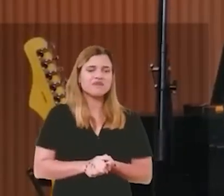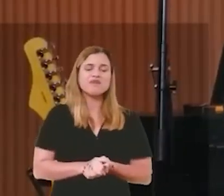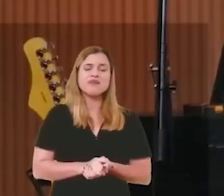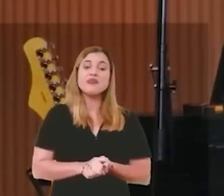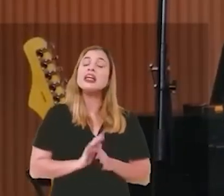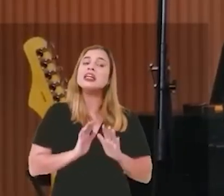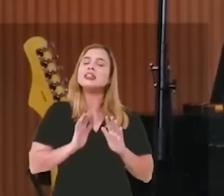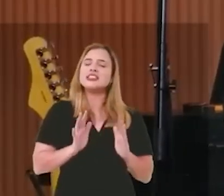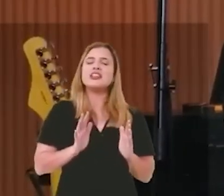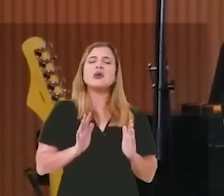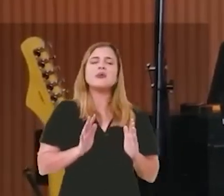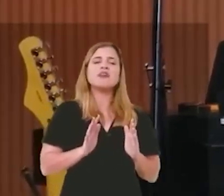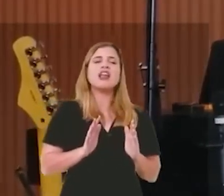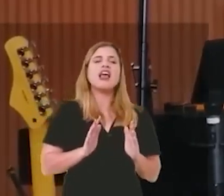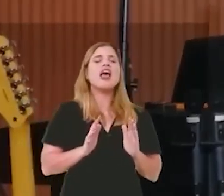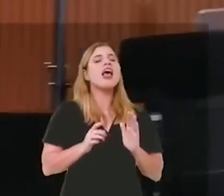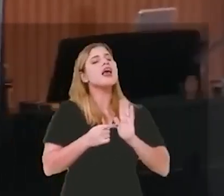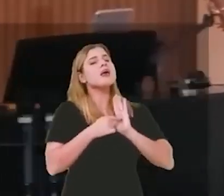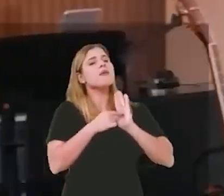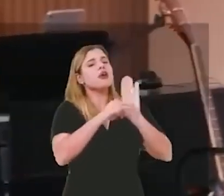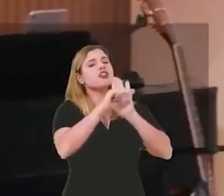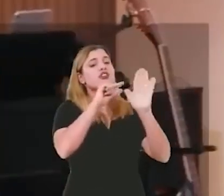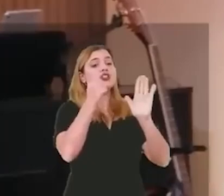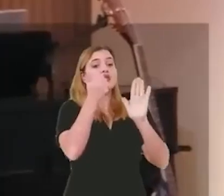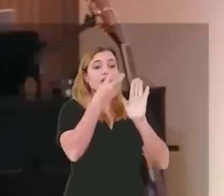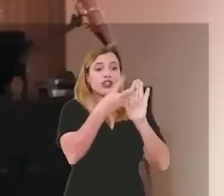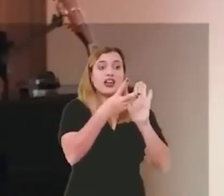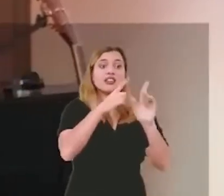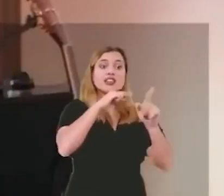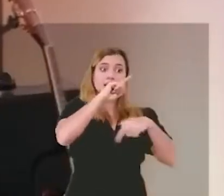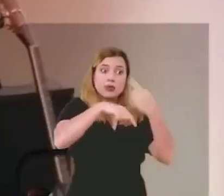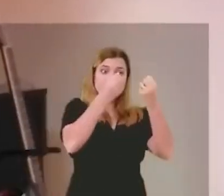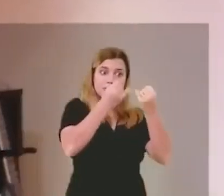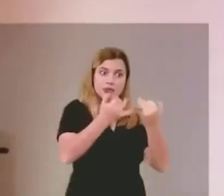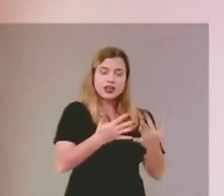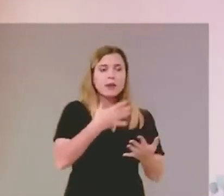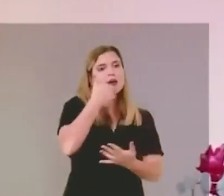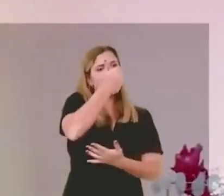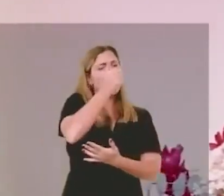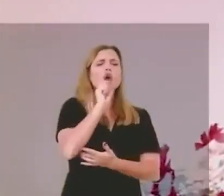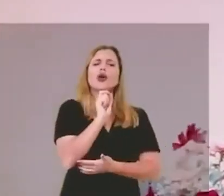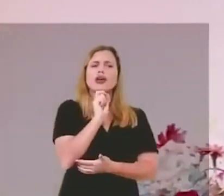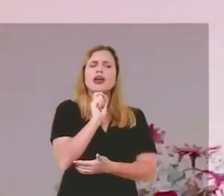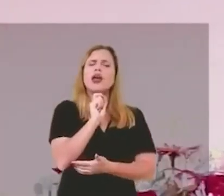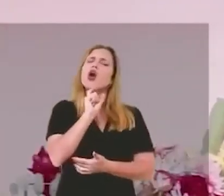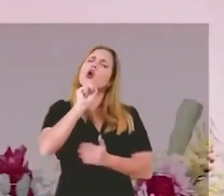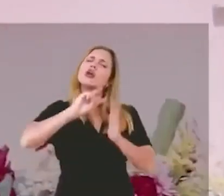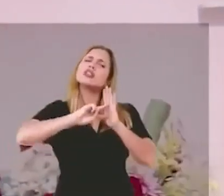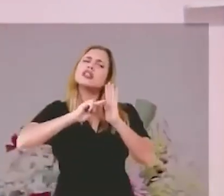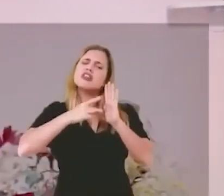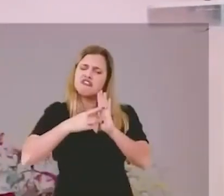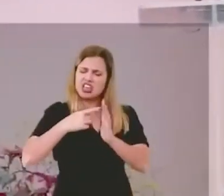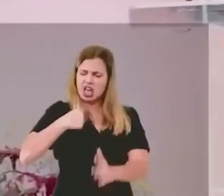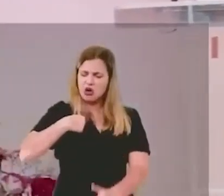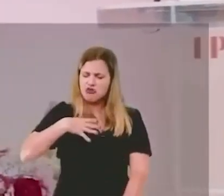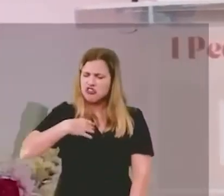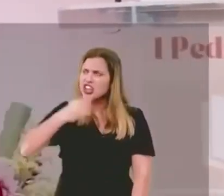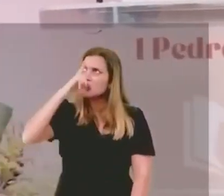Bom, mas chega no verso 13 e João vai explicar isso melhor. O que significa ser filho de Deus?